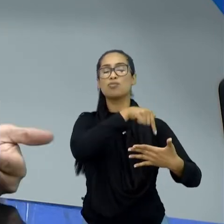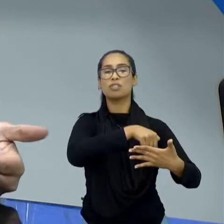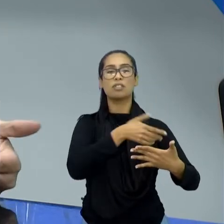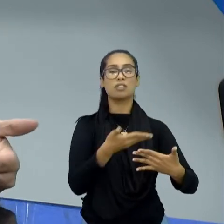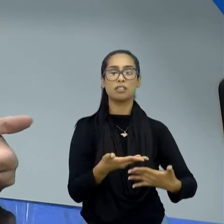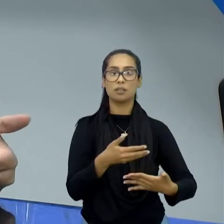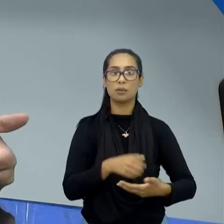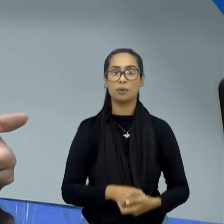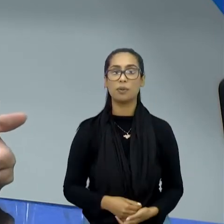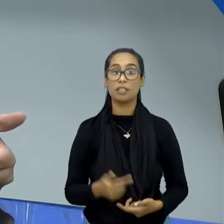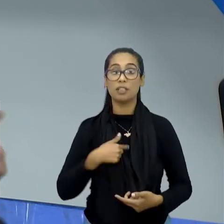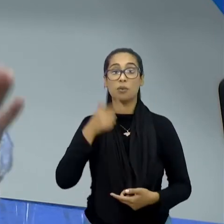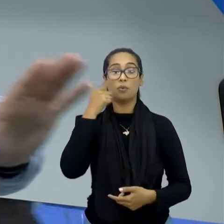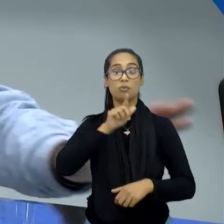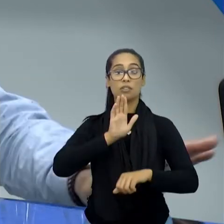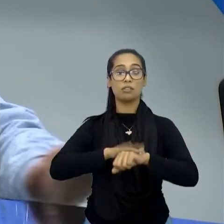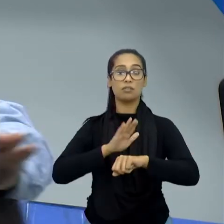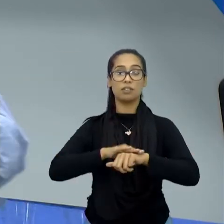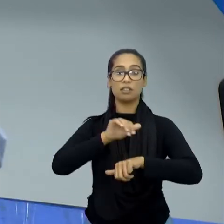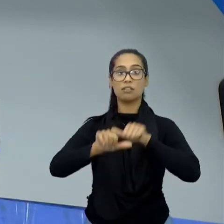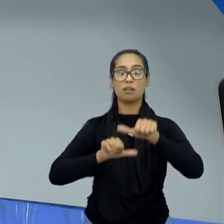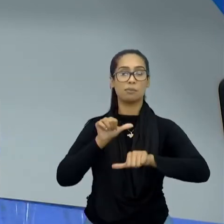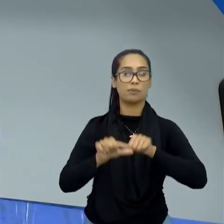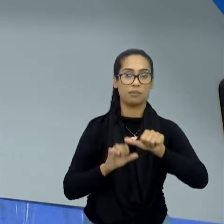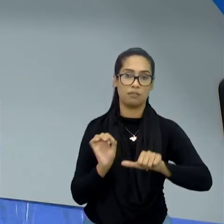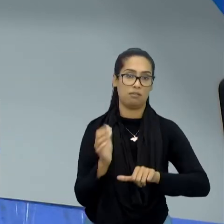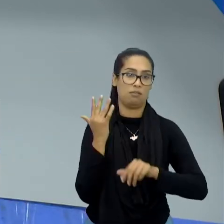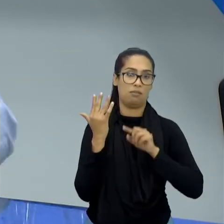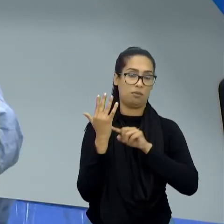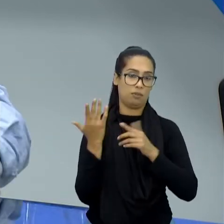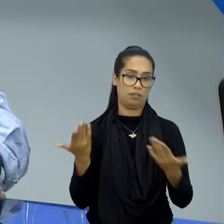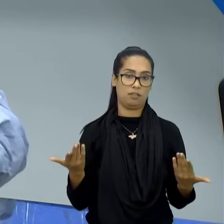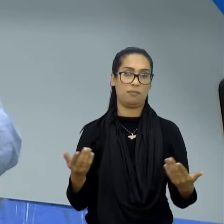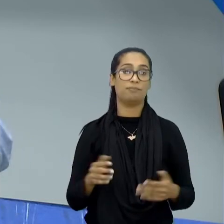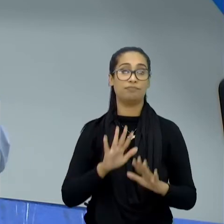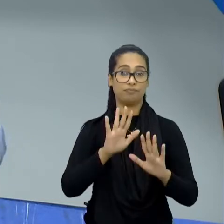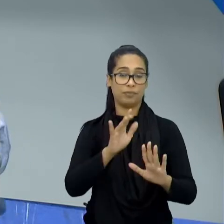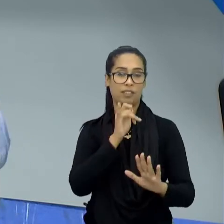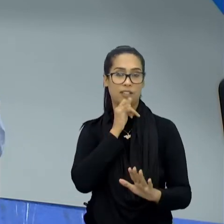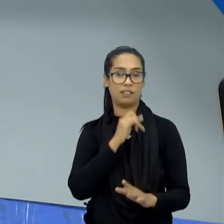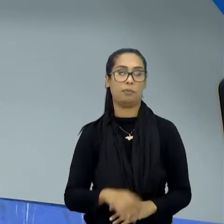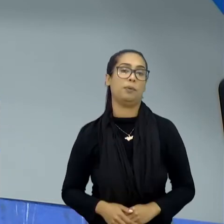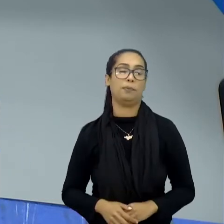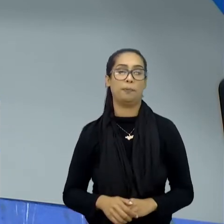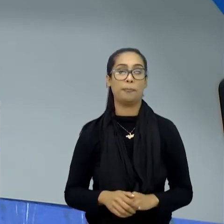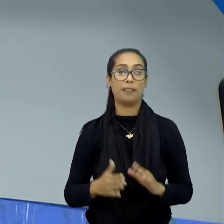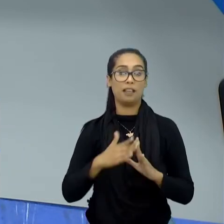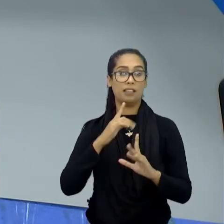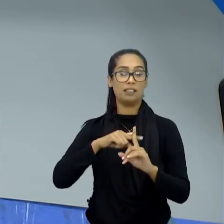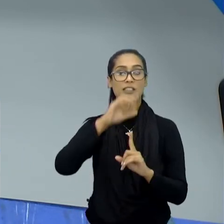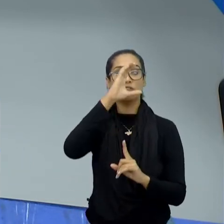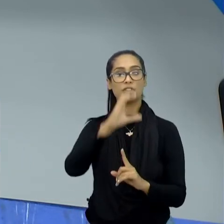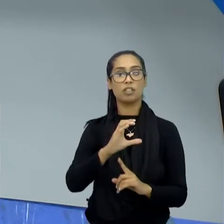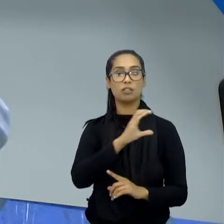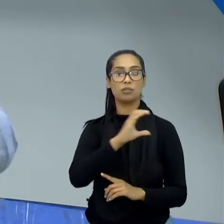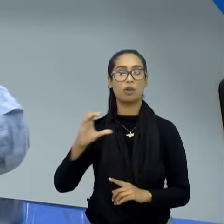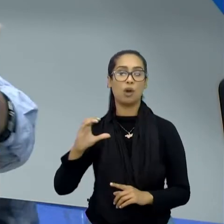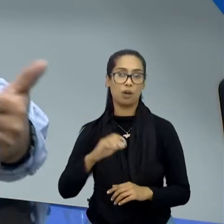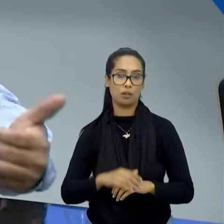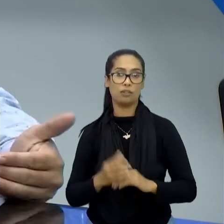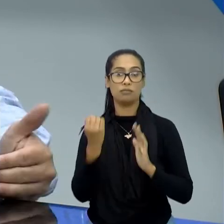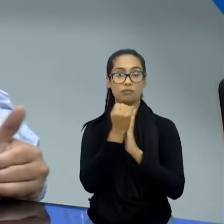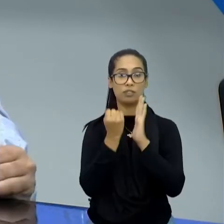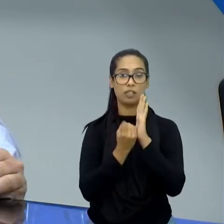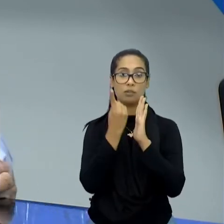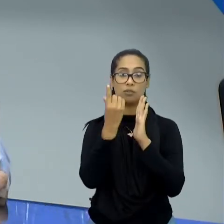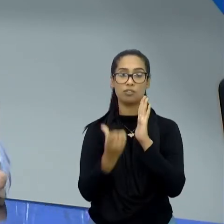conduzo a mudança. Vamos dar um exemplo. Igreja Católica no século XVI. Teve